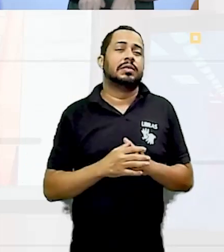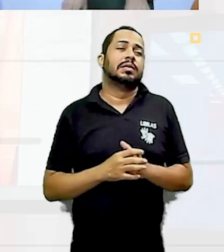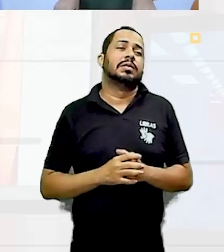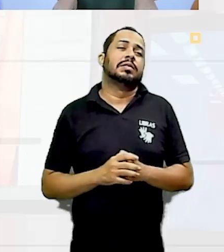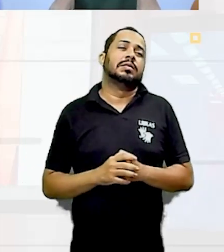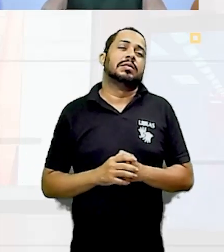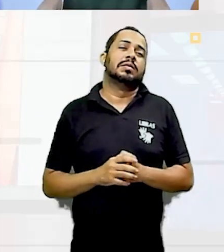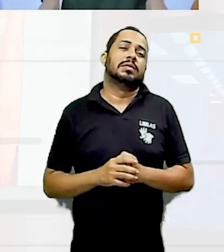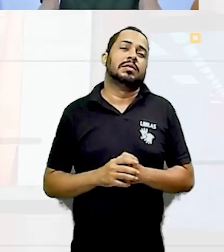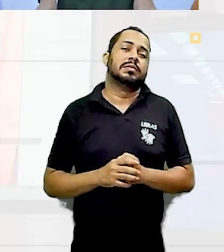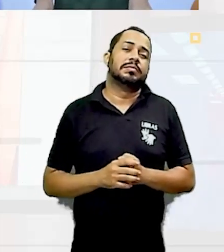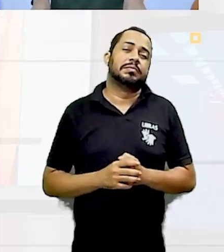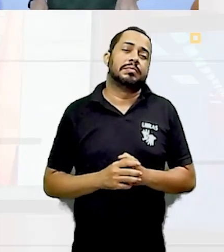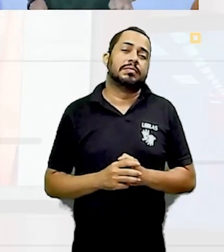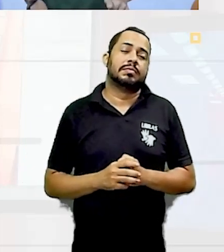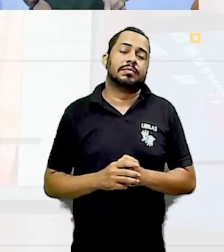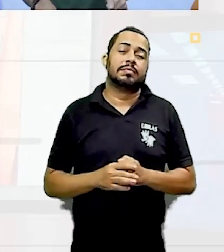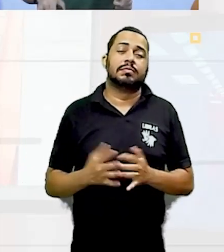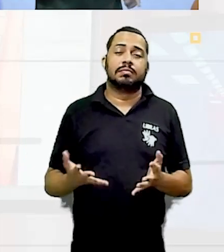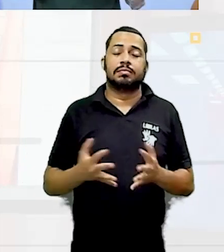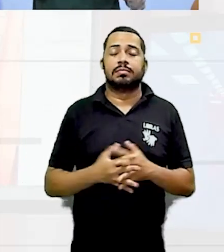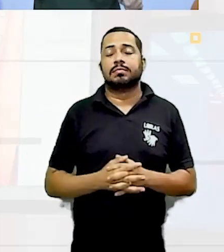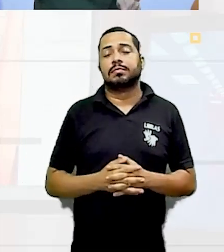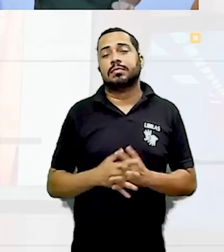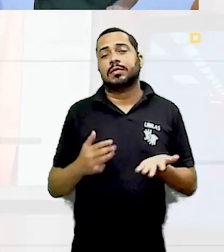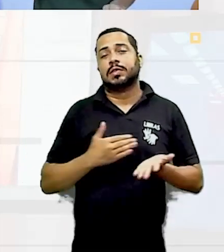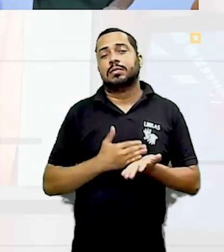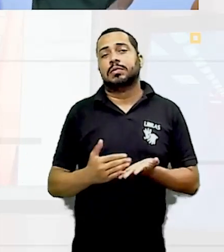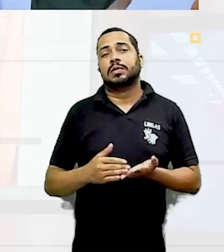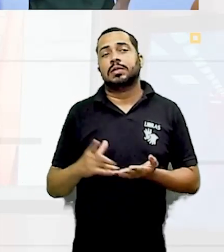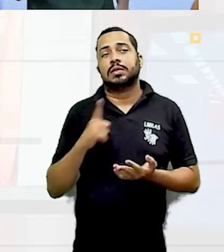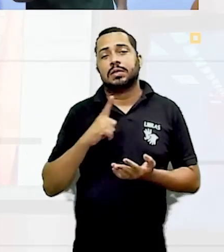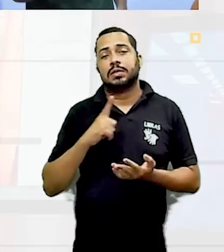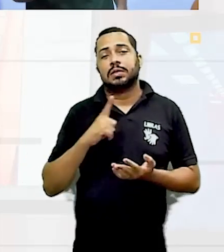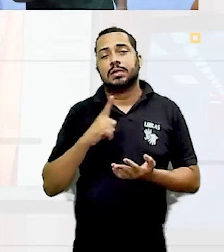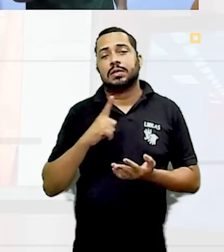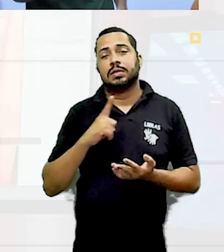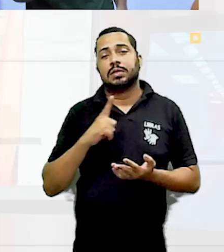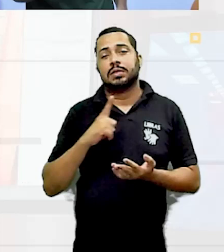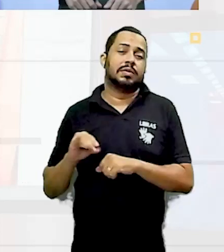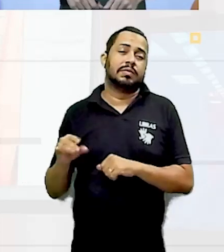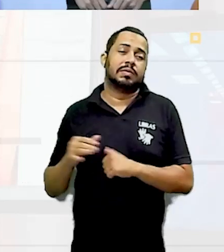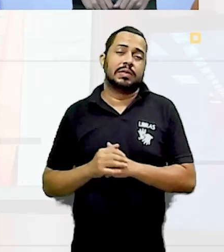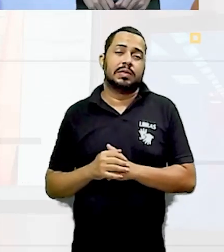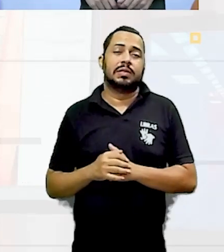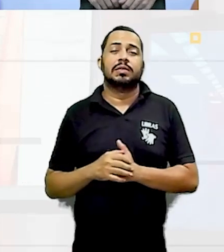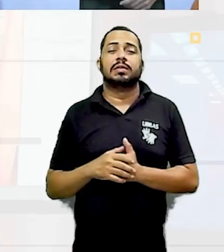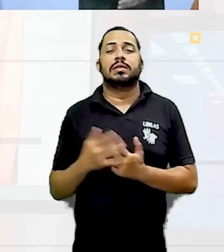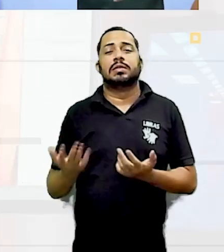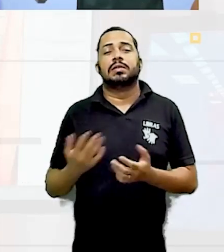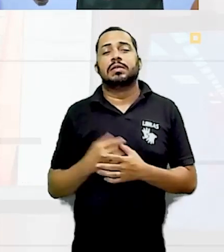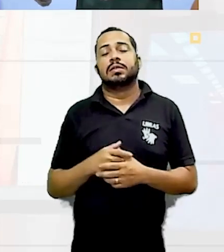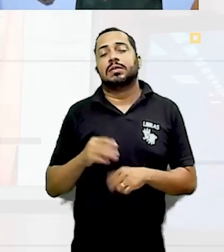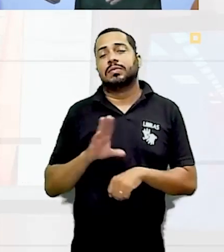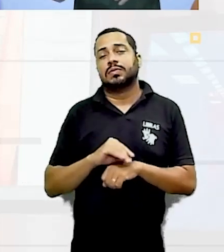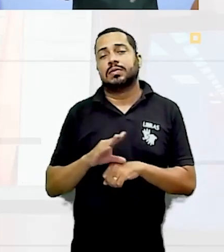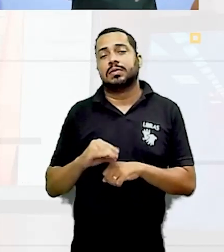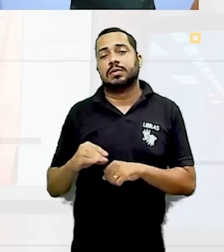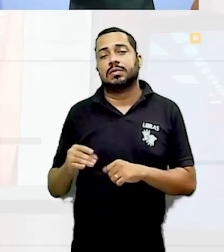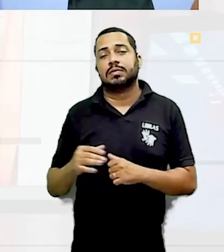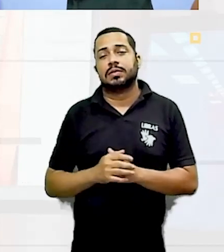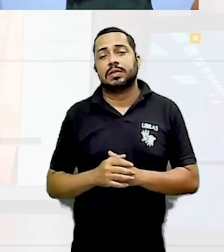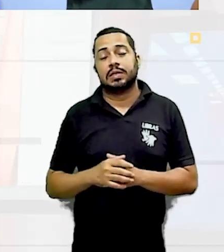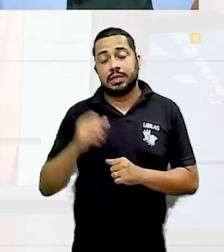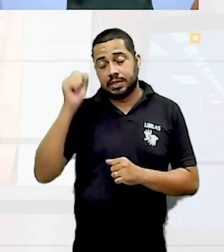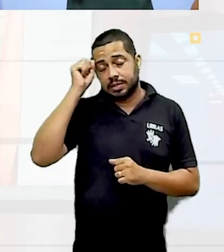mais aprofundadamente? Bom, o começo teve com a fotografia, que a fotografia,